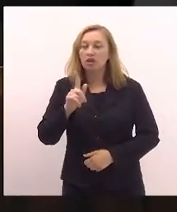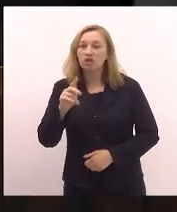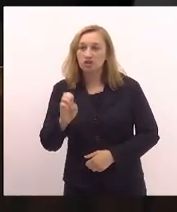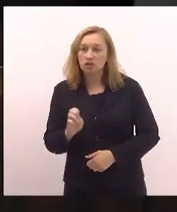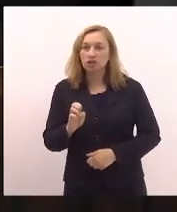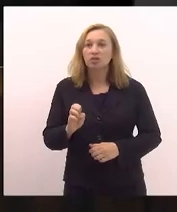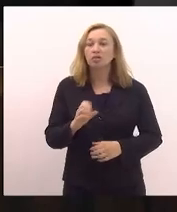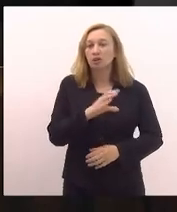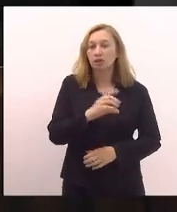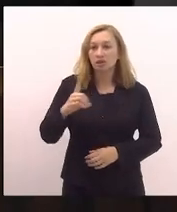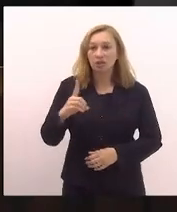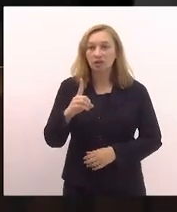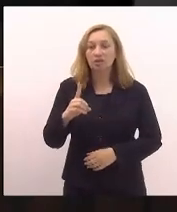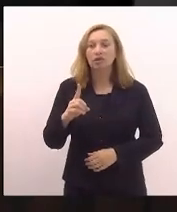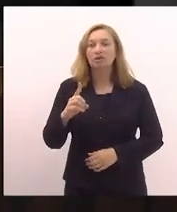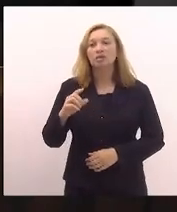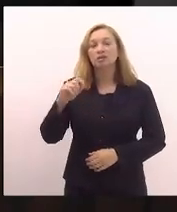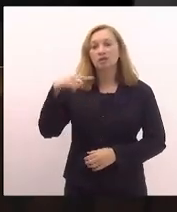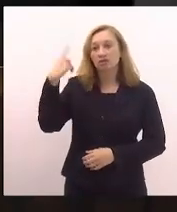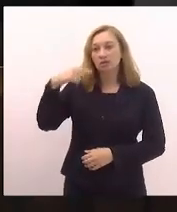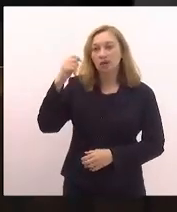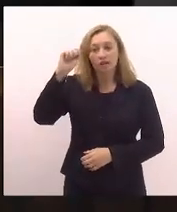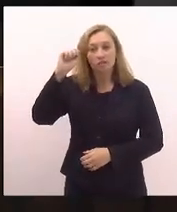da Advocacia Preta Carioca.